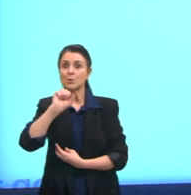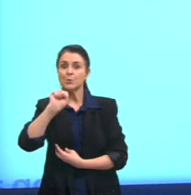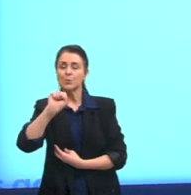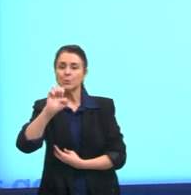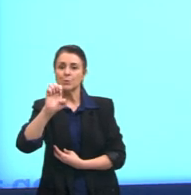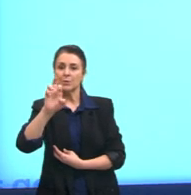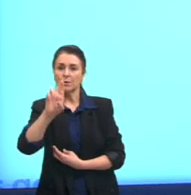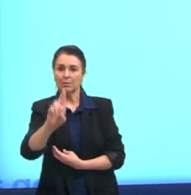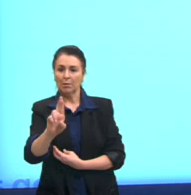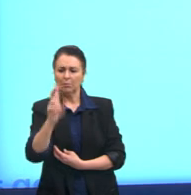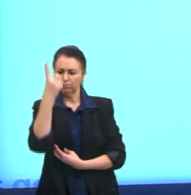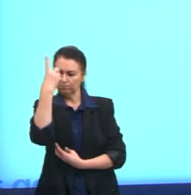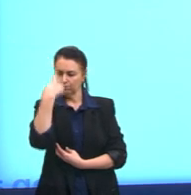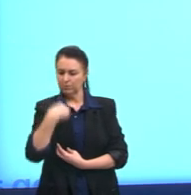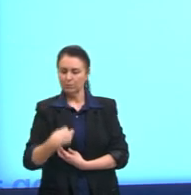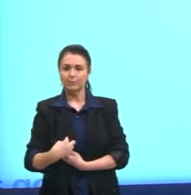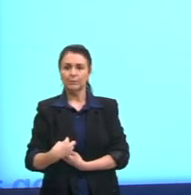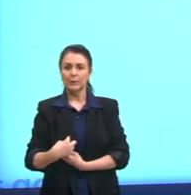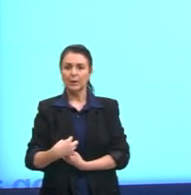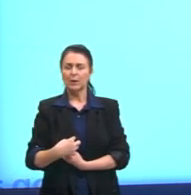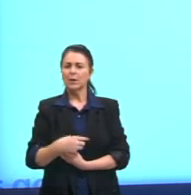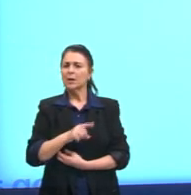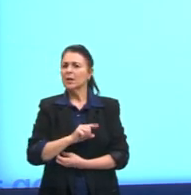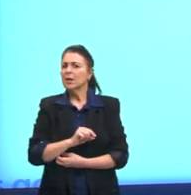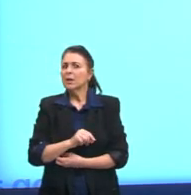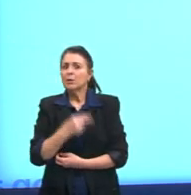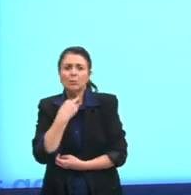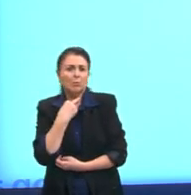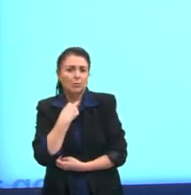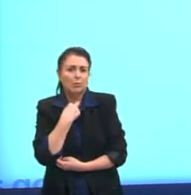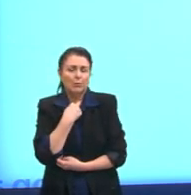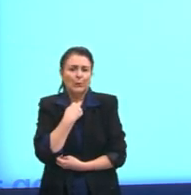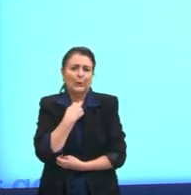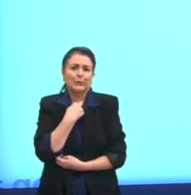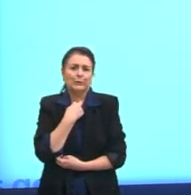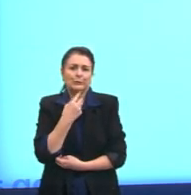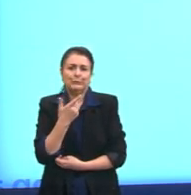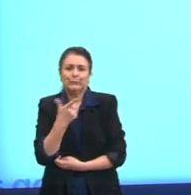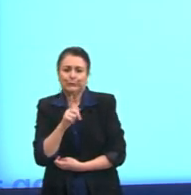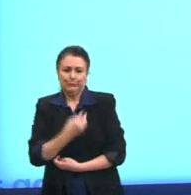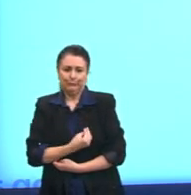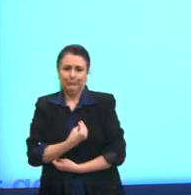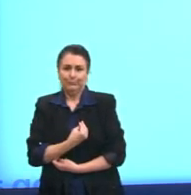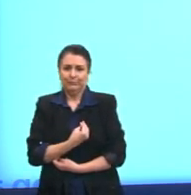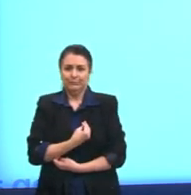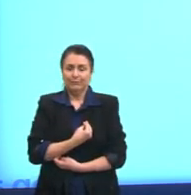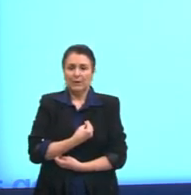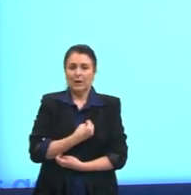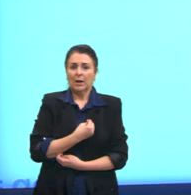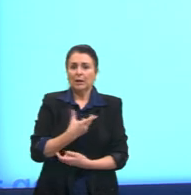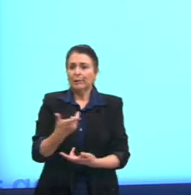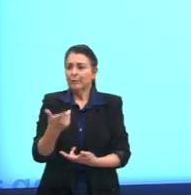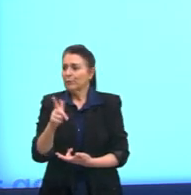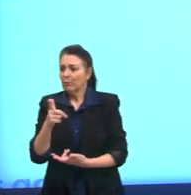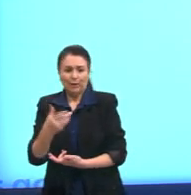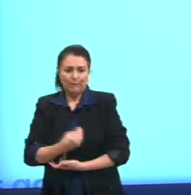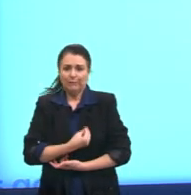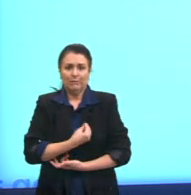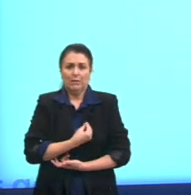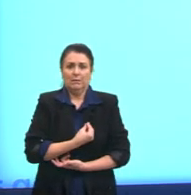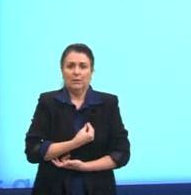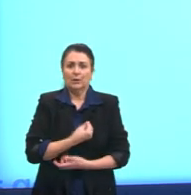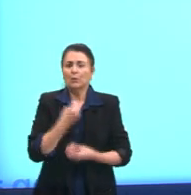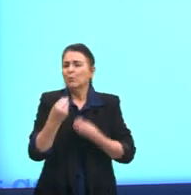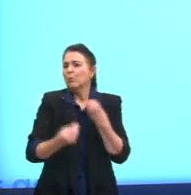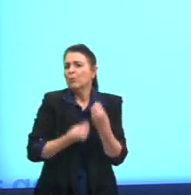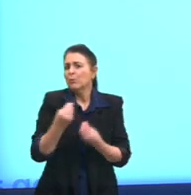existe o ser e eu e eu não é concebível sua não existência e não é concebível a sua não existência e então